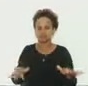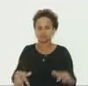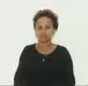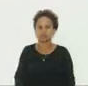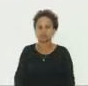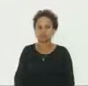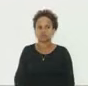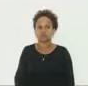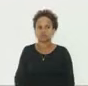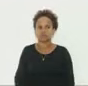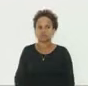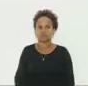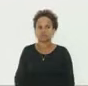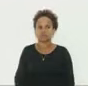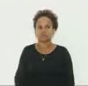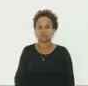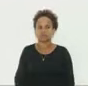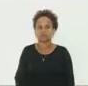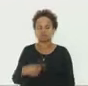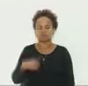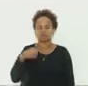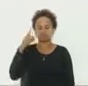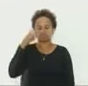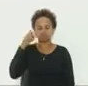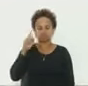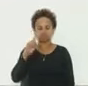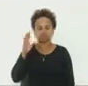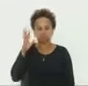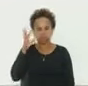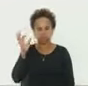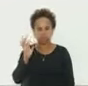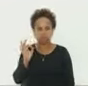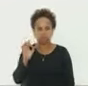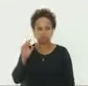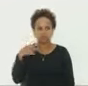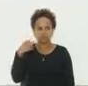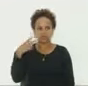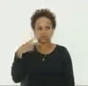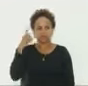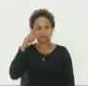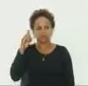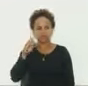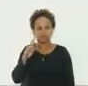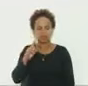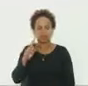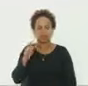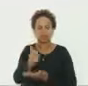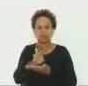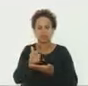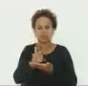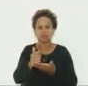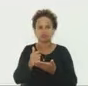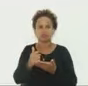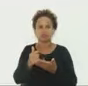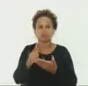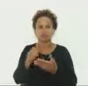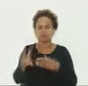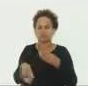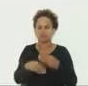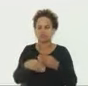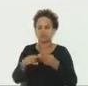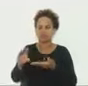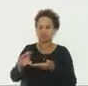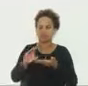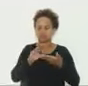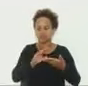Então, assim, eu não consigo entender o fato de um vereador não saber os trâmites básicos para o recebimento de uma emenda e a quem